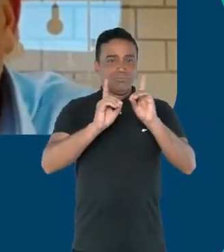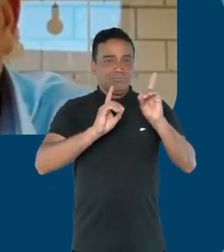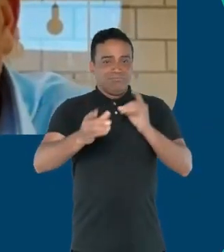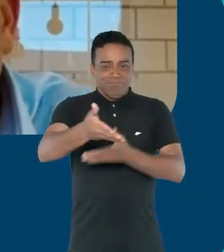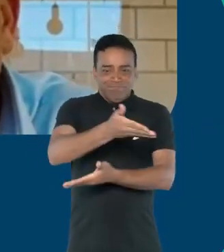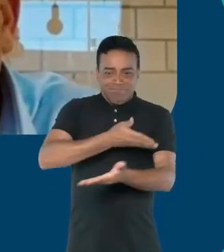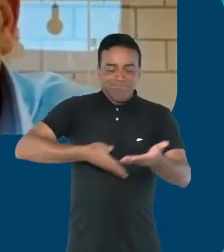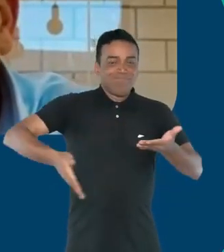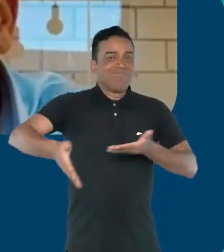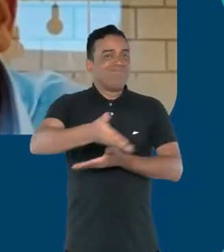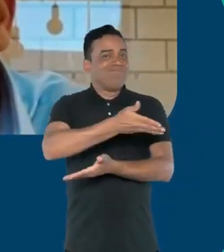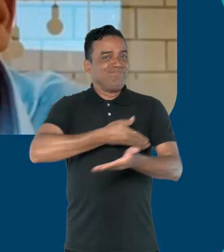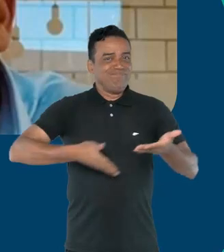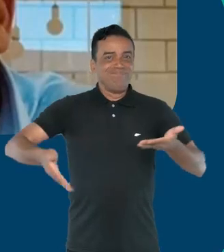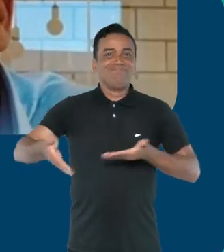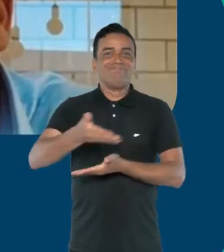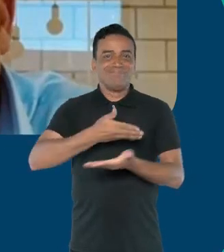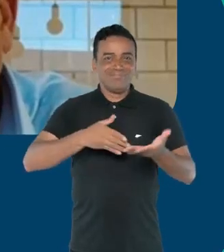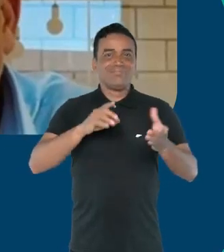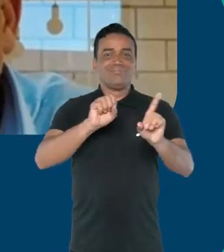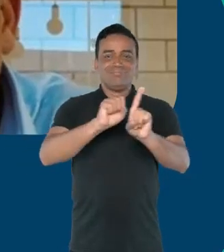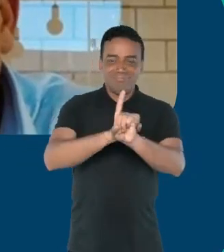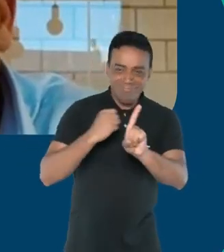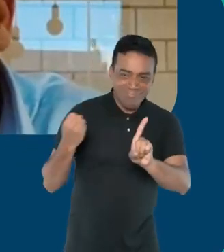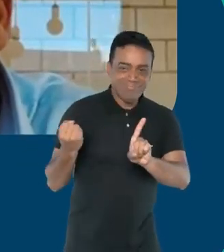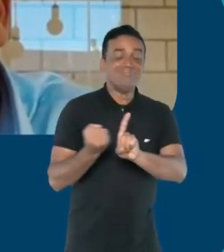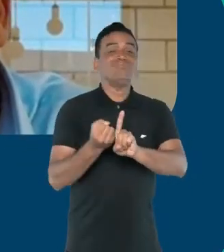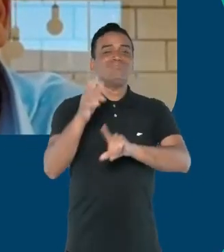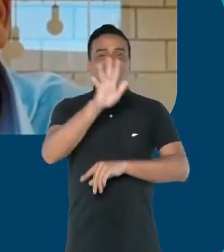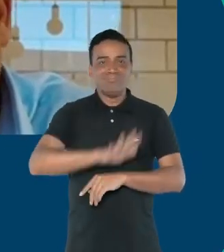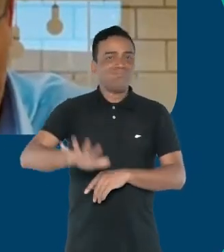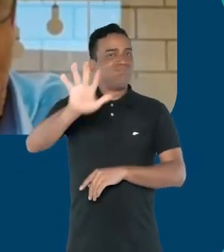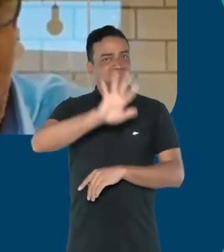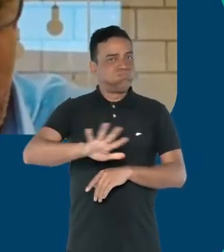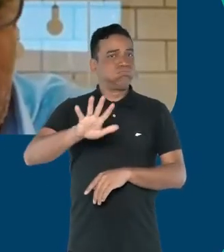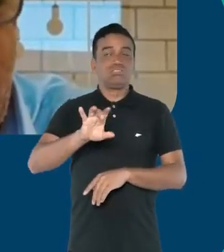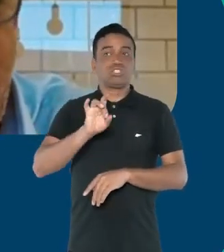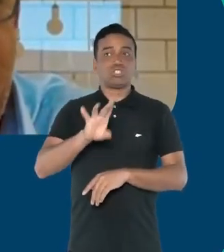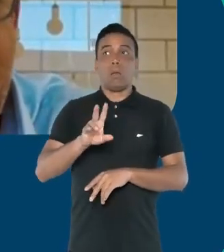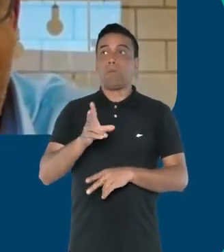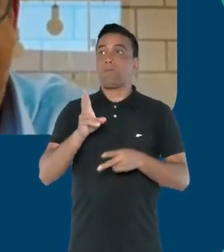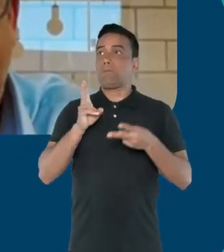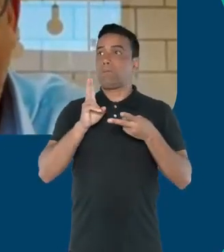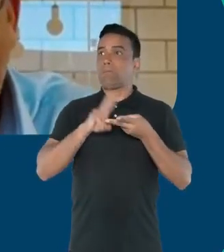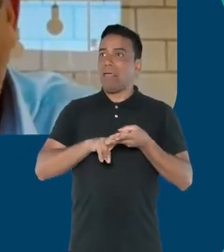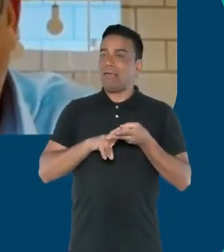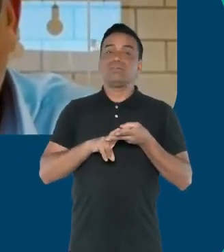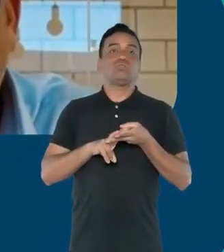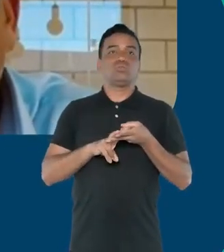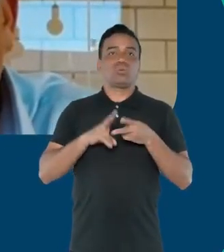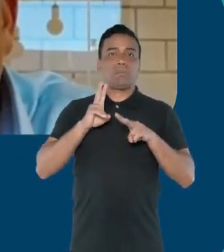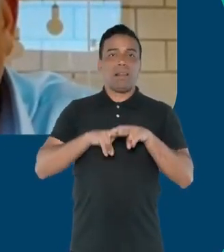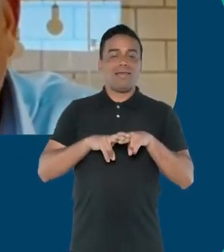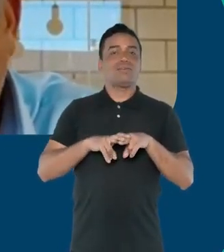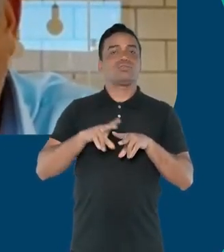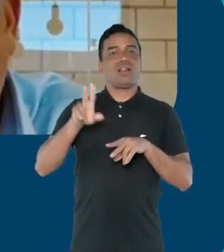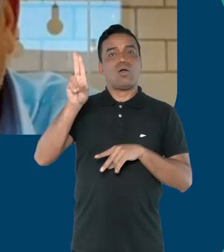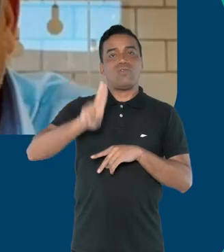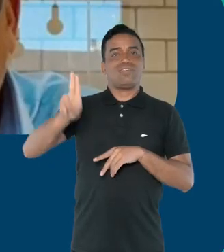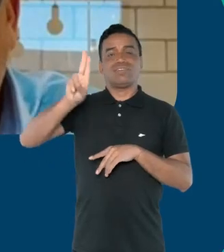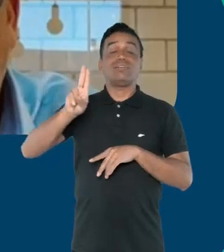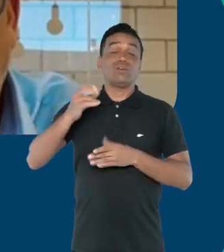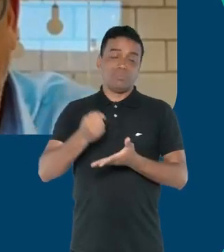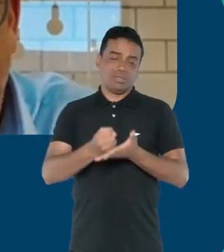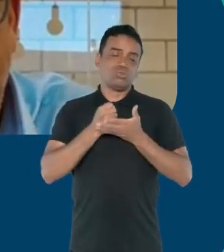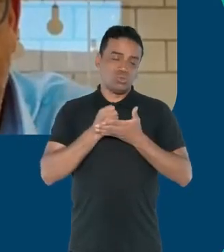né? Com a sociedade de um modo geral, né? Não fica só preso na universidade. Ele me ajudou muito nessa